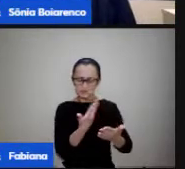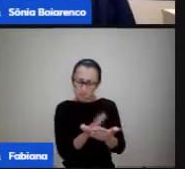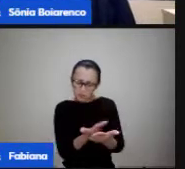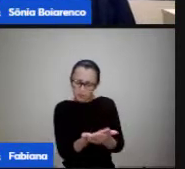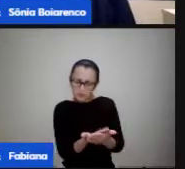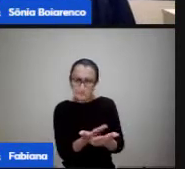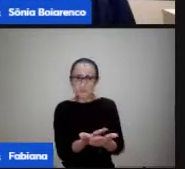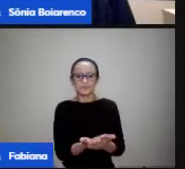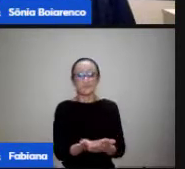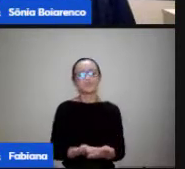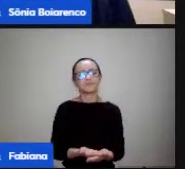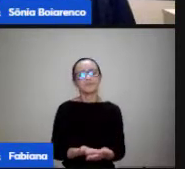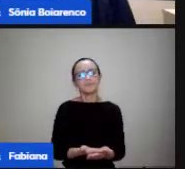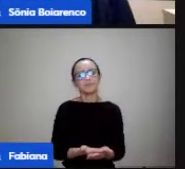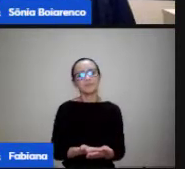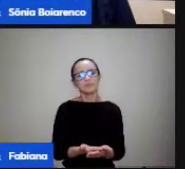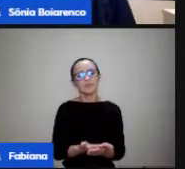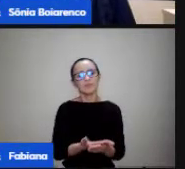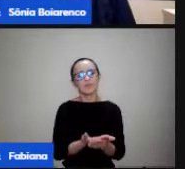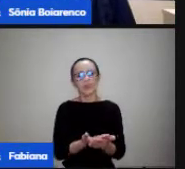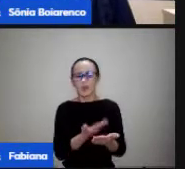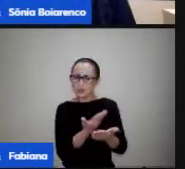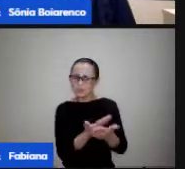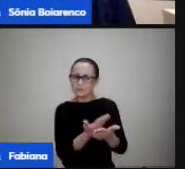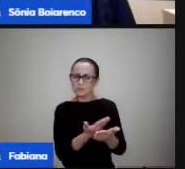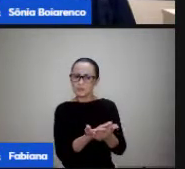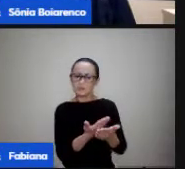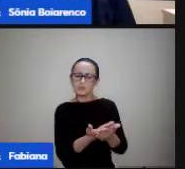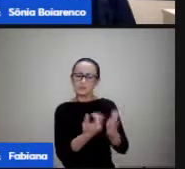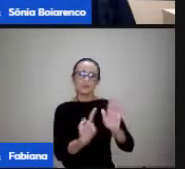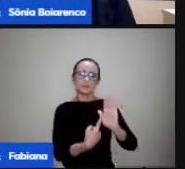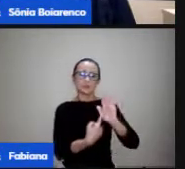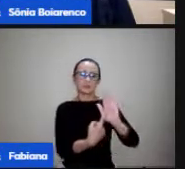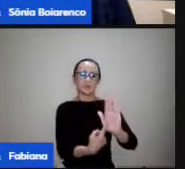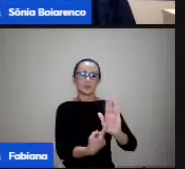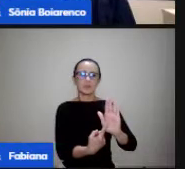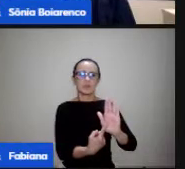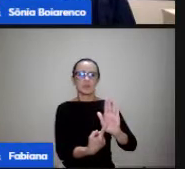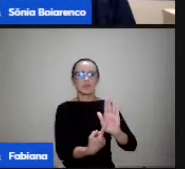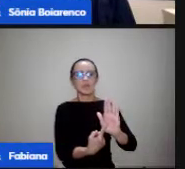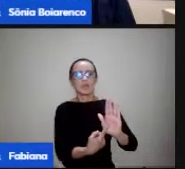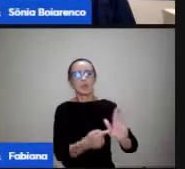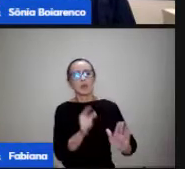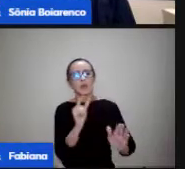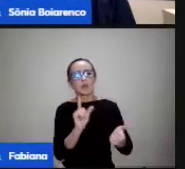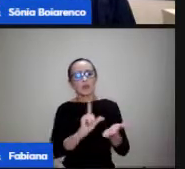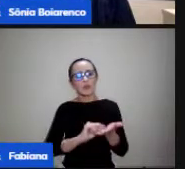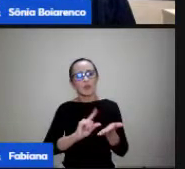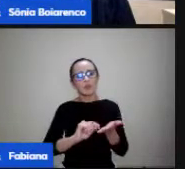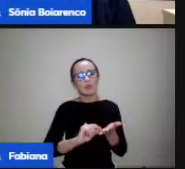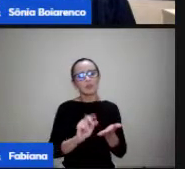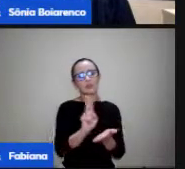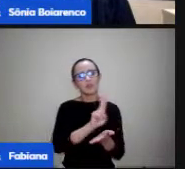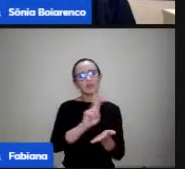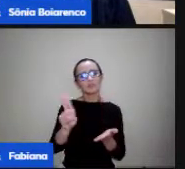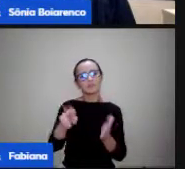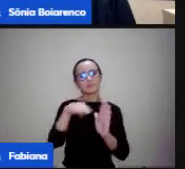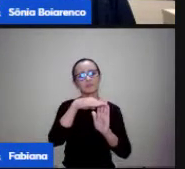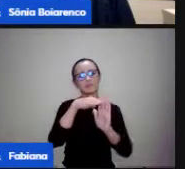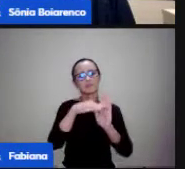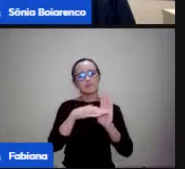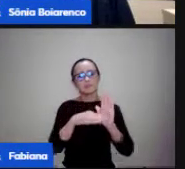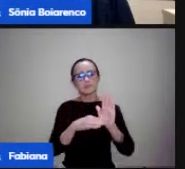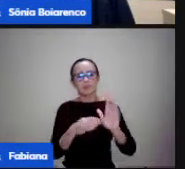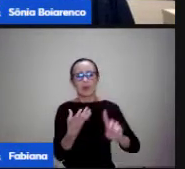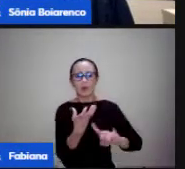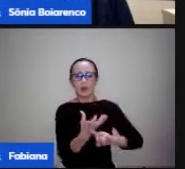um dos estudos em que nós trouxemos é um artigo que tem como nome a sequência didática interdisciplinar no